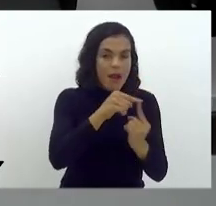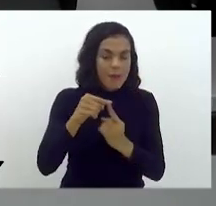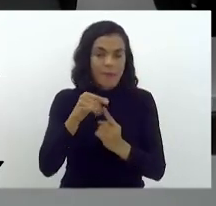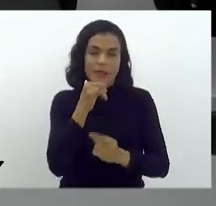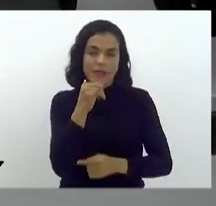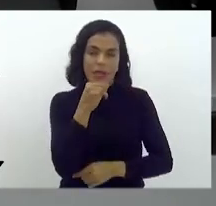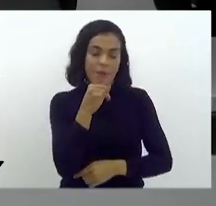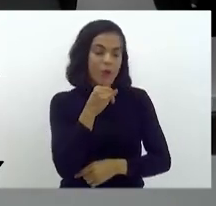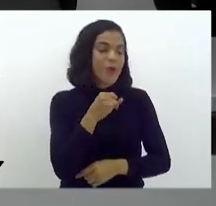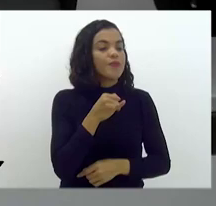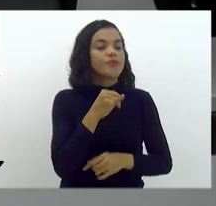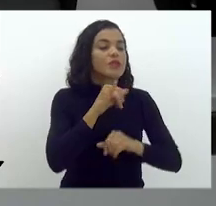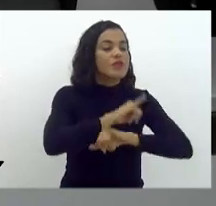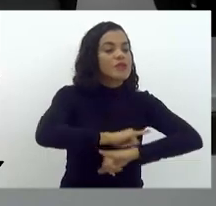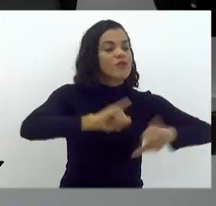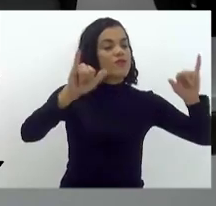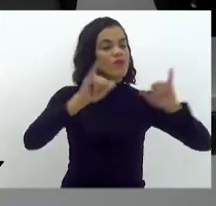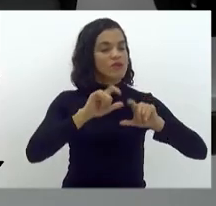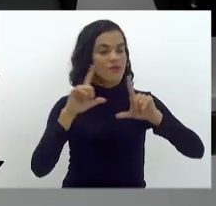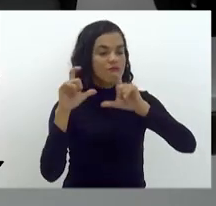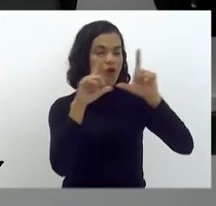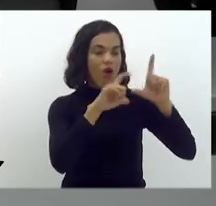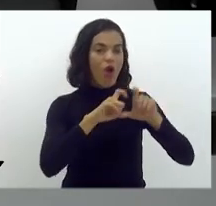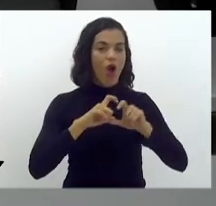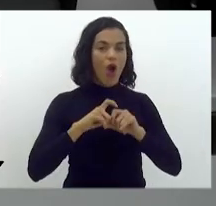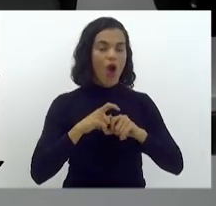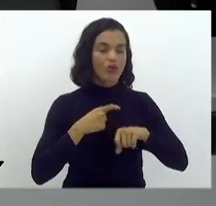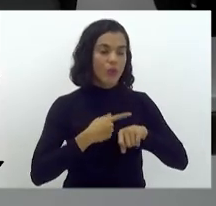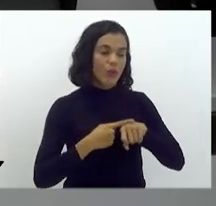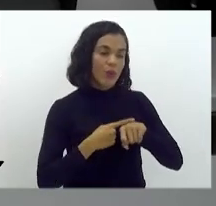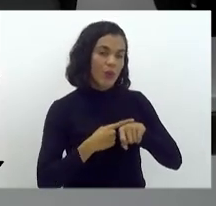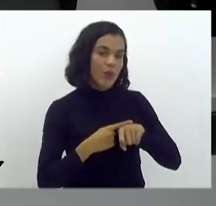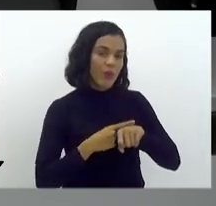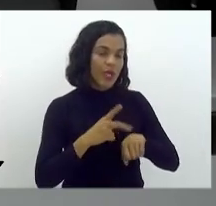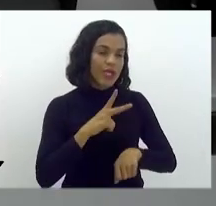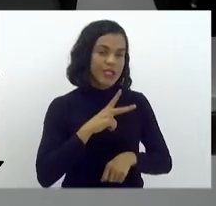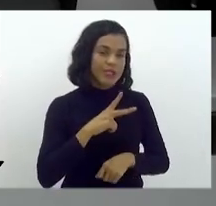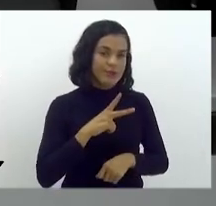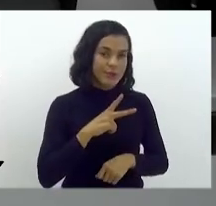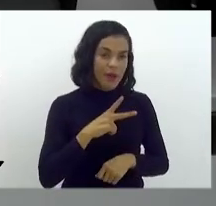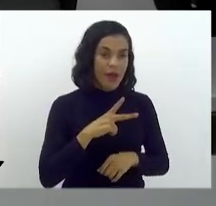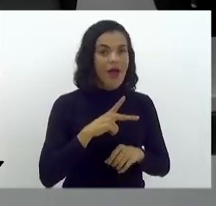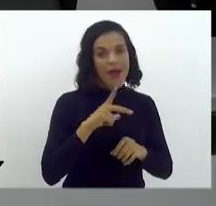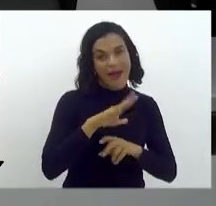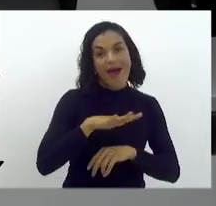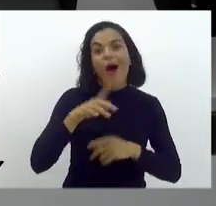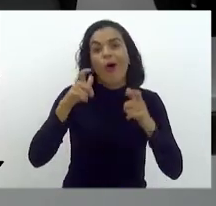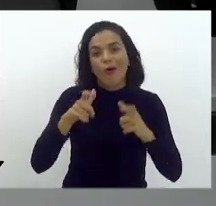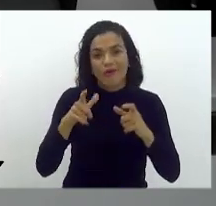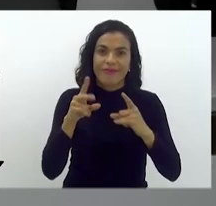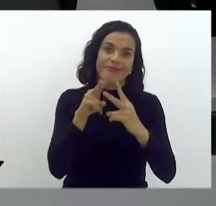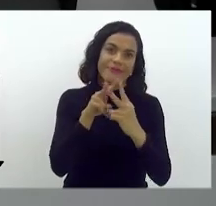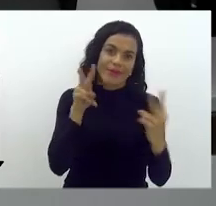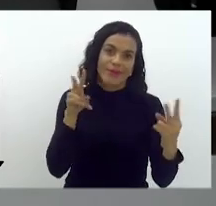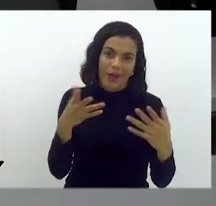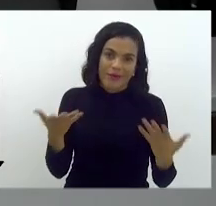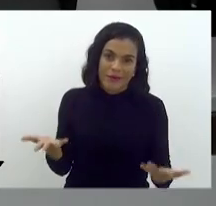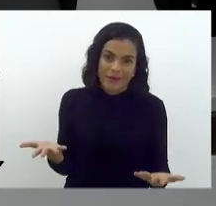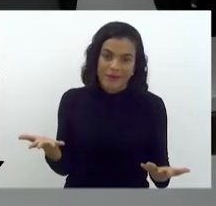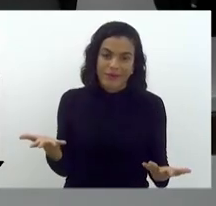crime por exemplo divulgação de cena íntima normalmente a divulgação de cena íntima ocorreu um e-mail virtual não é